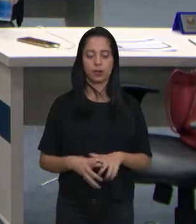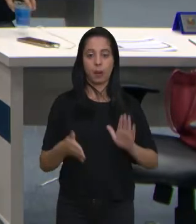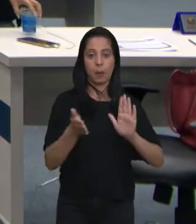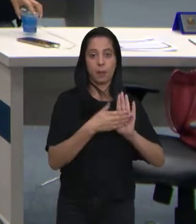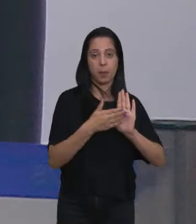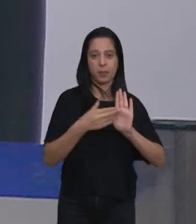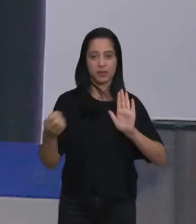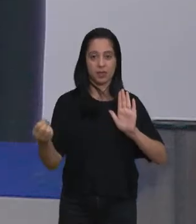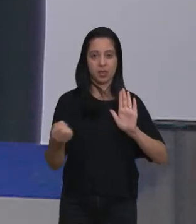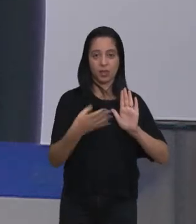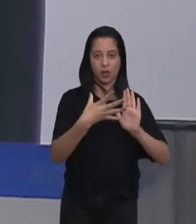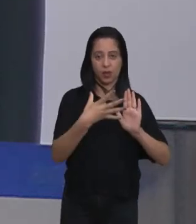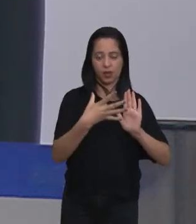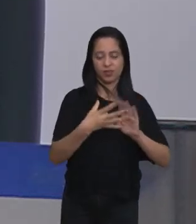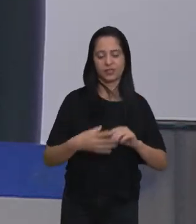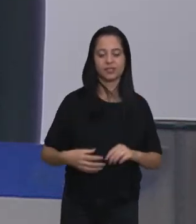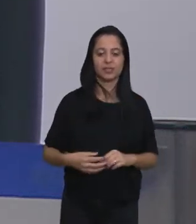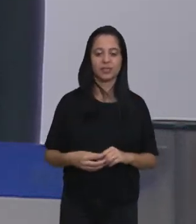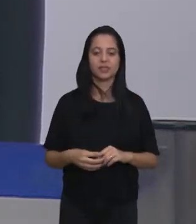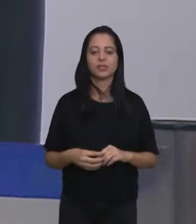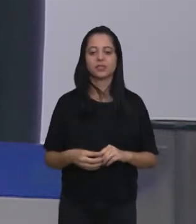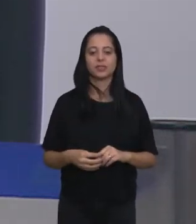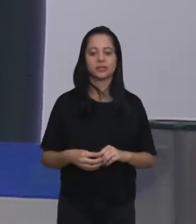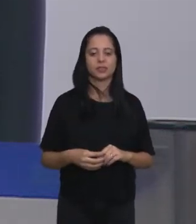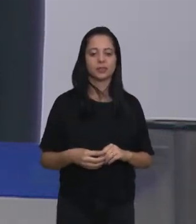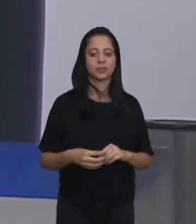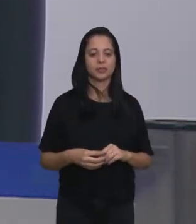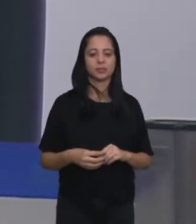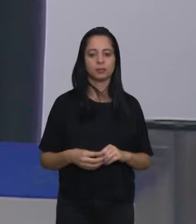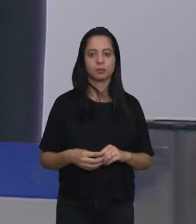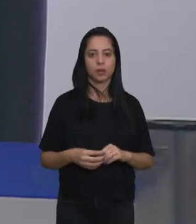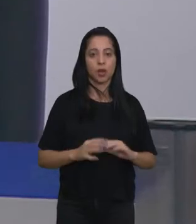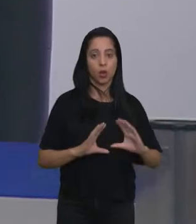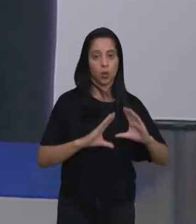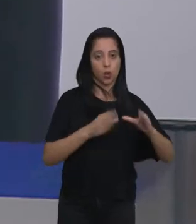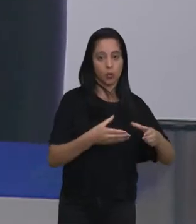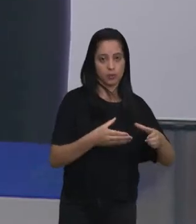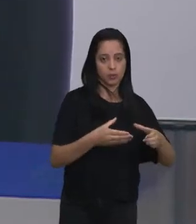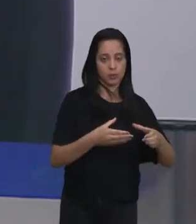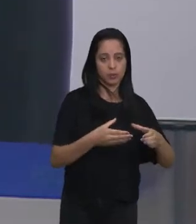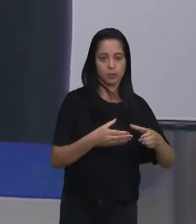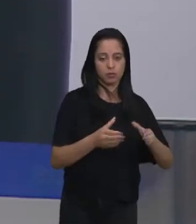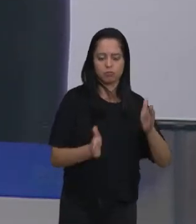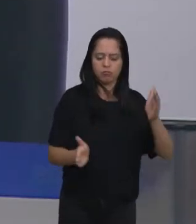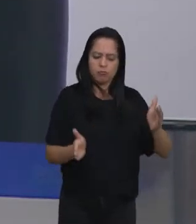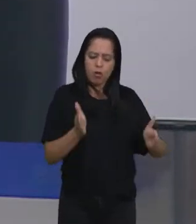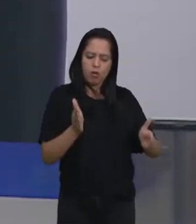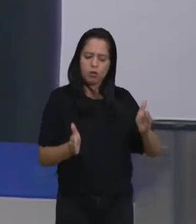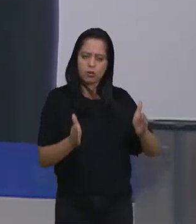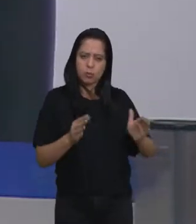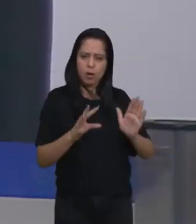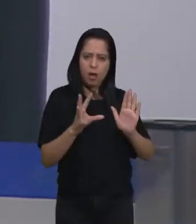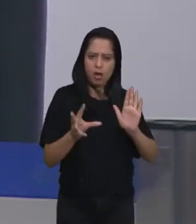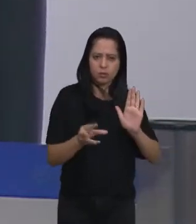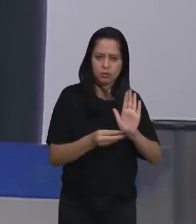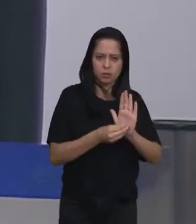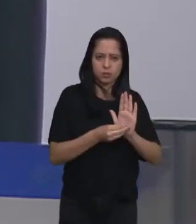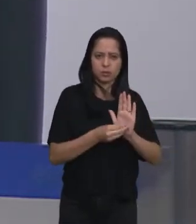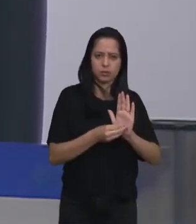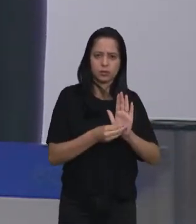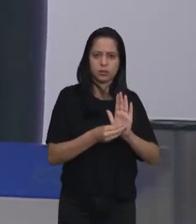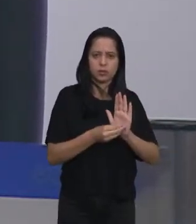Proposituras novas a serem lidas. Designação às comissões permanentes, fixação dos respectivos prazos